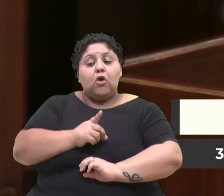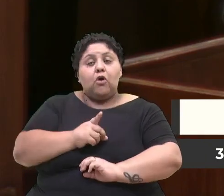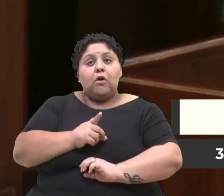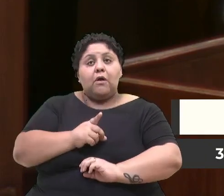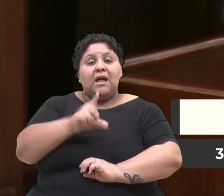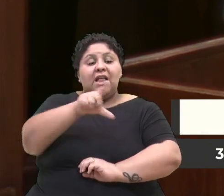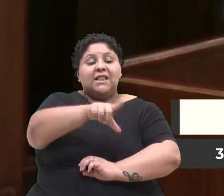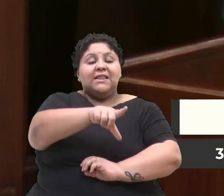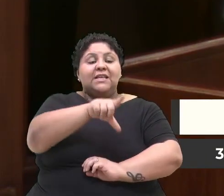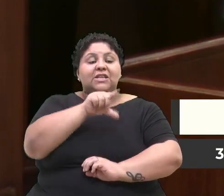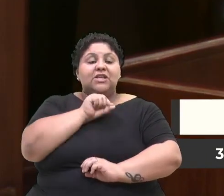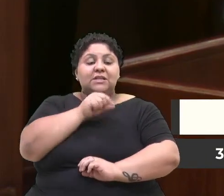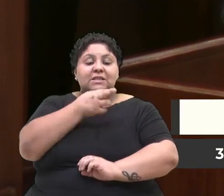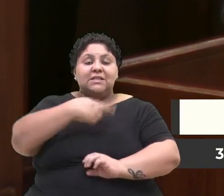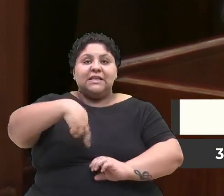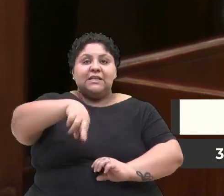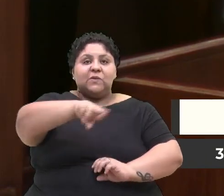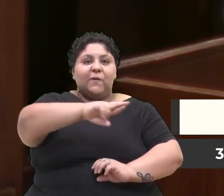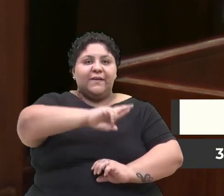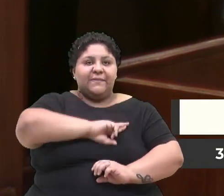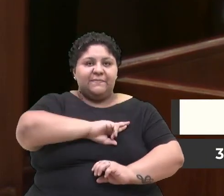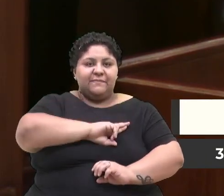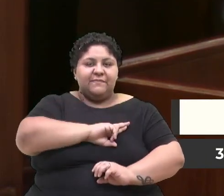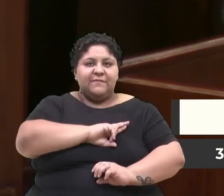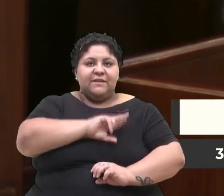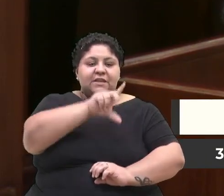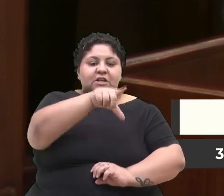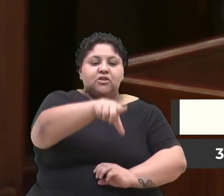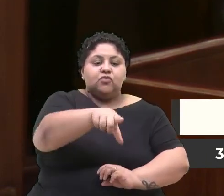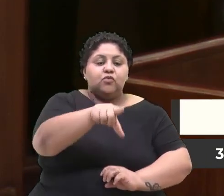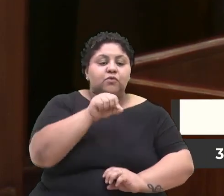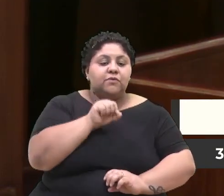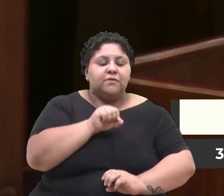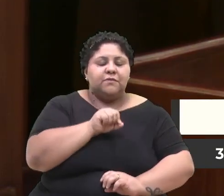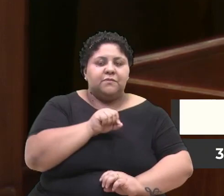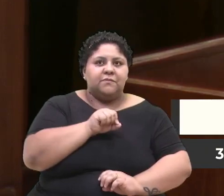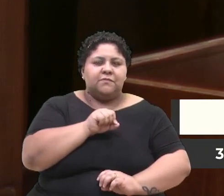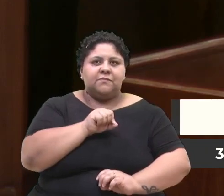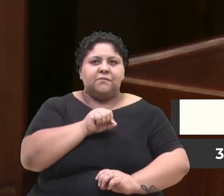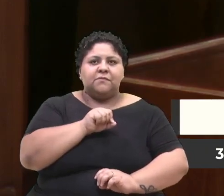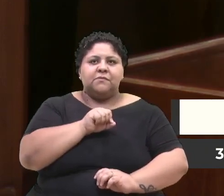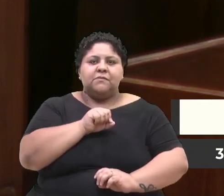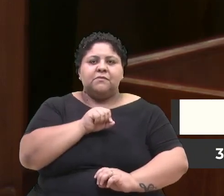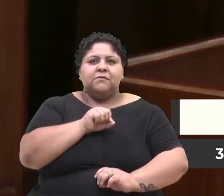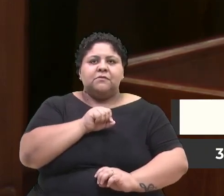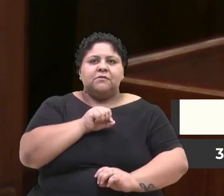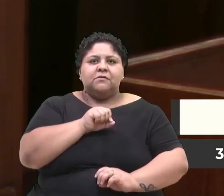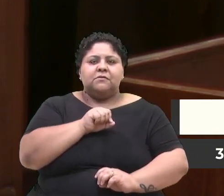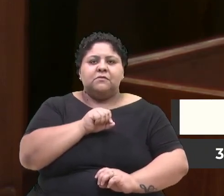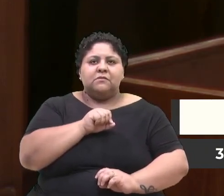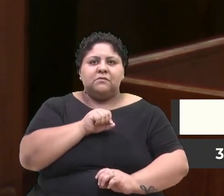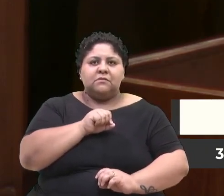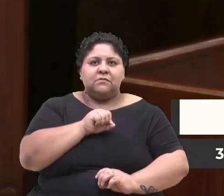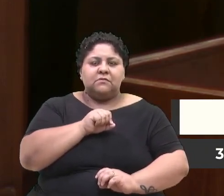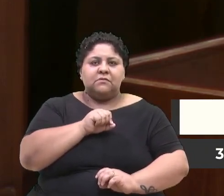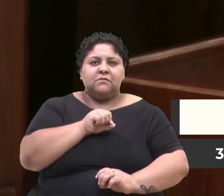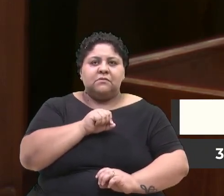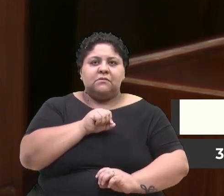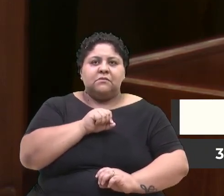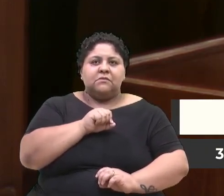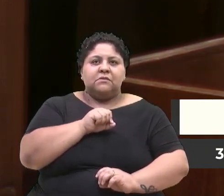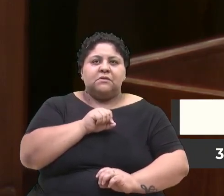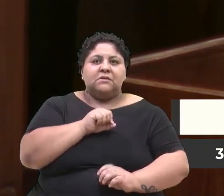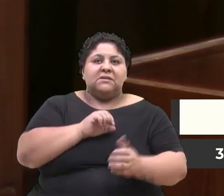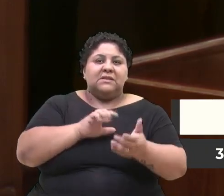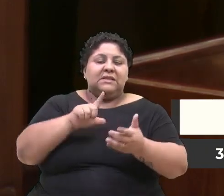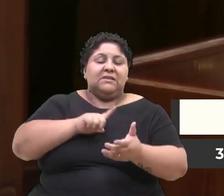escolha religiosa, à escolha, a questão sem diferenças